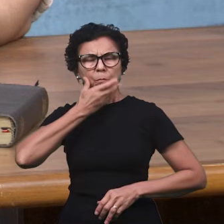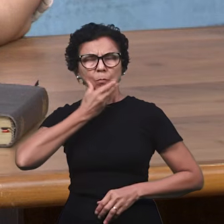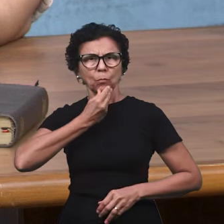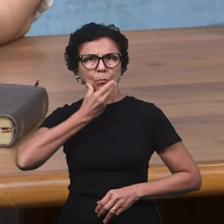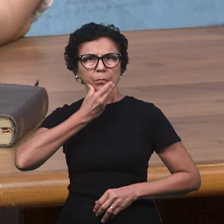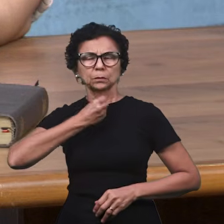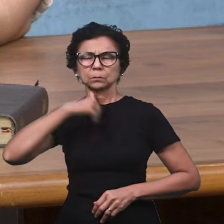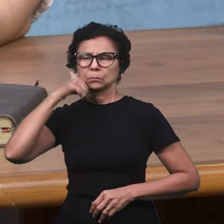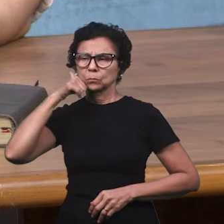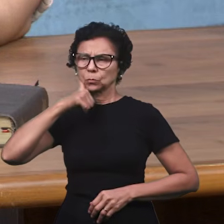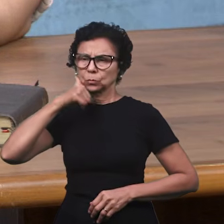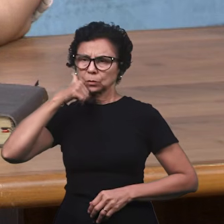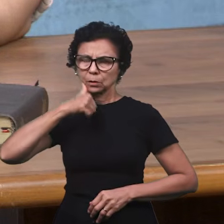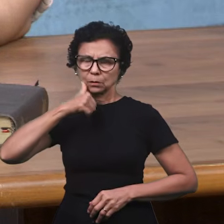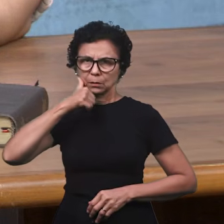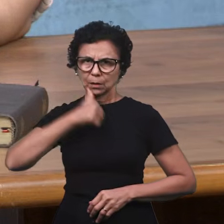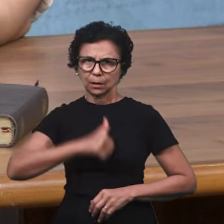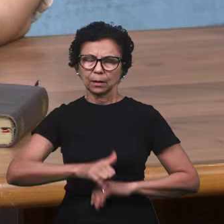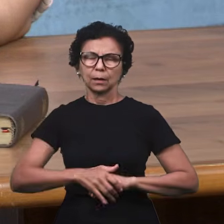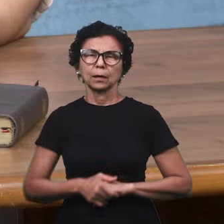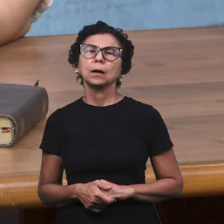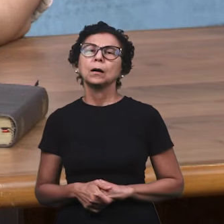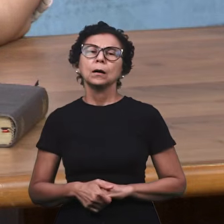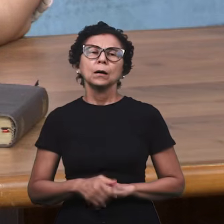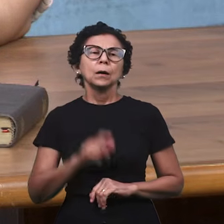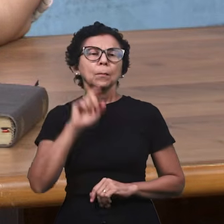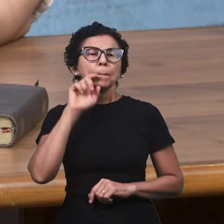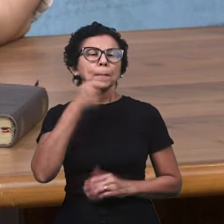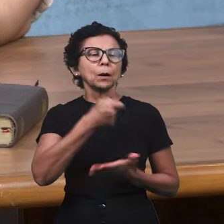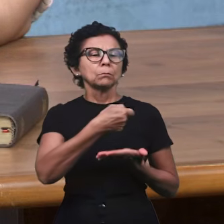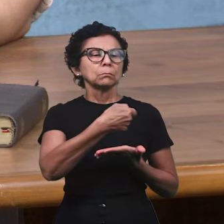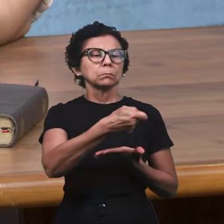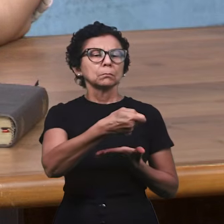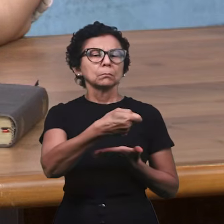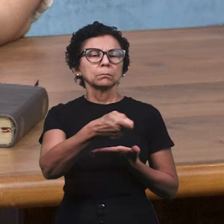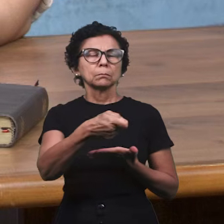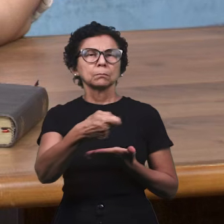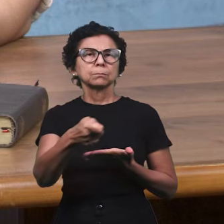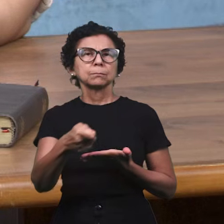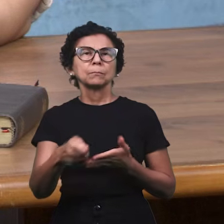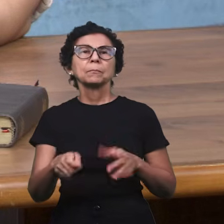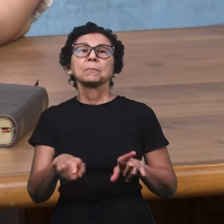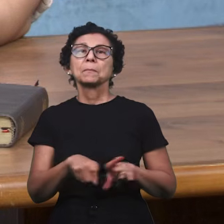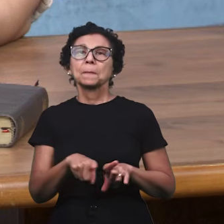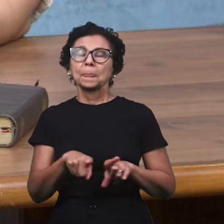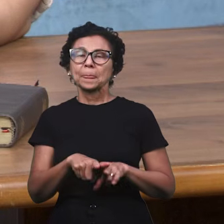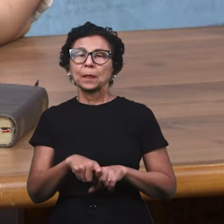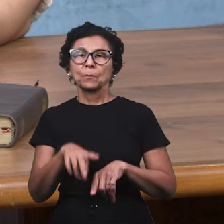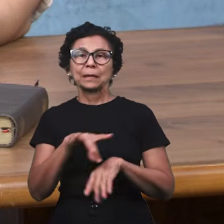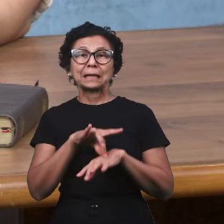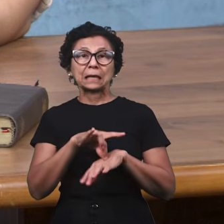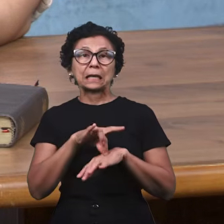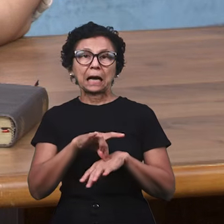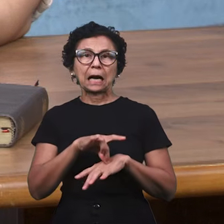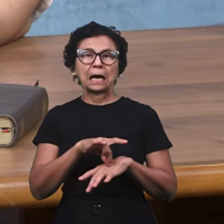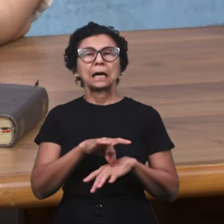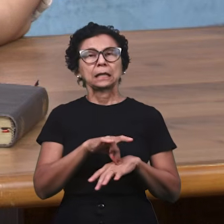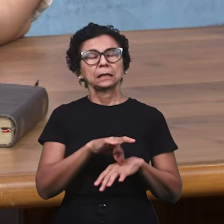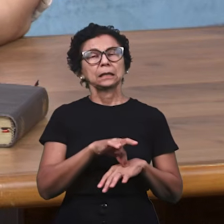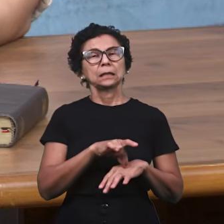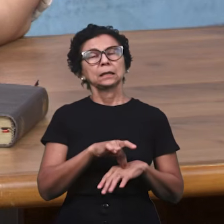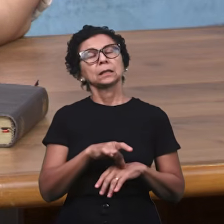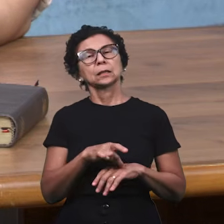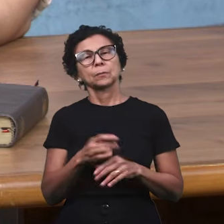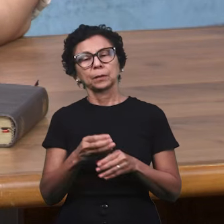como a mulheres, a cada um pão e um bom pedaço de carne e um frasco de